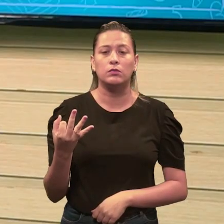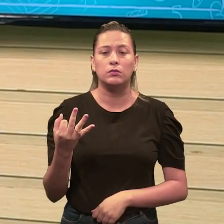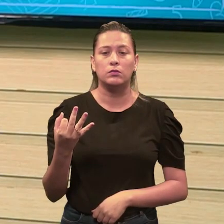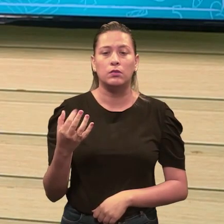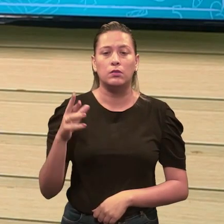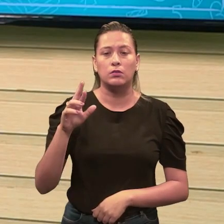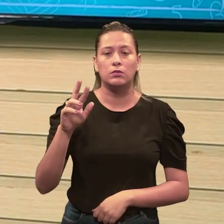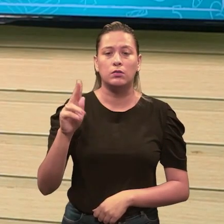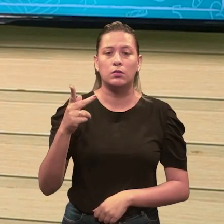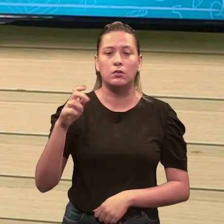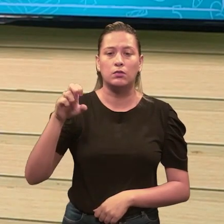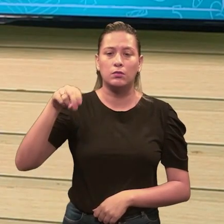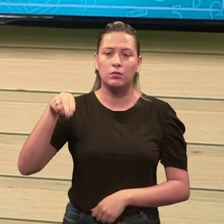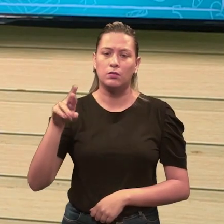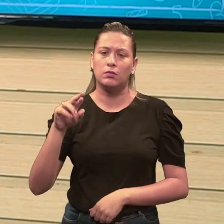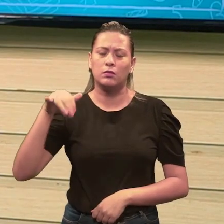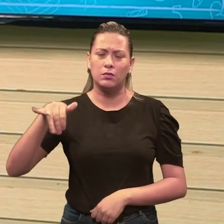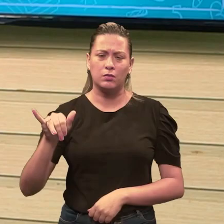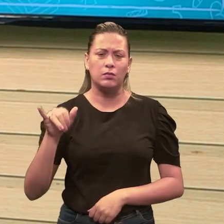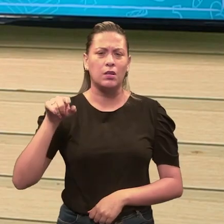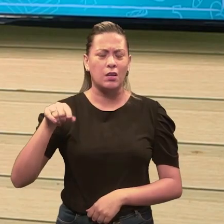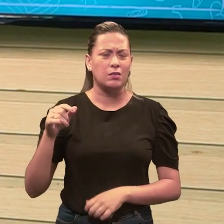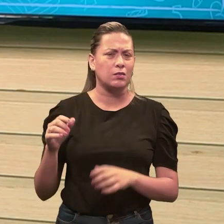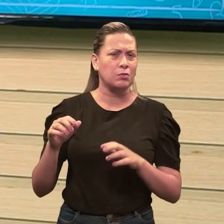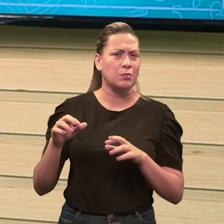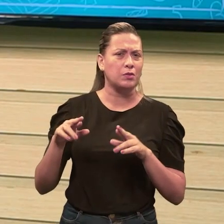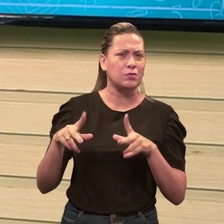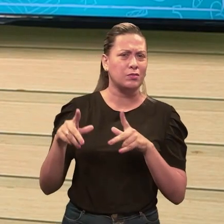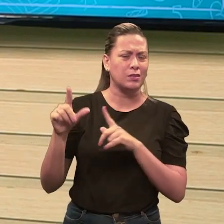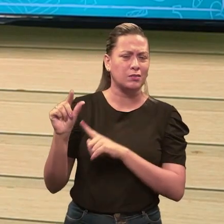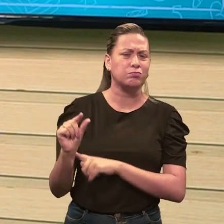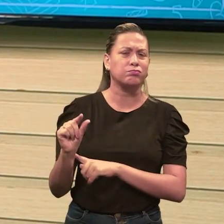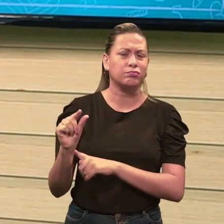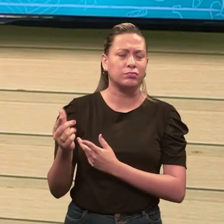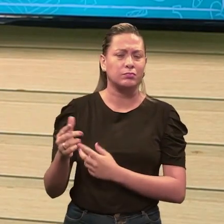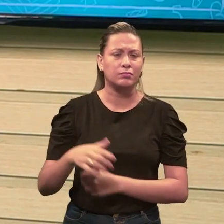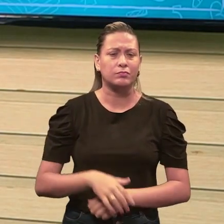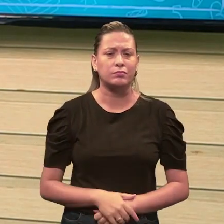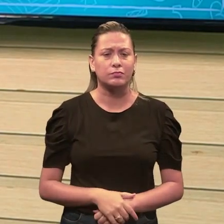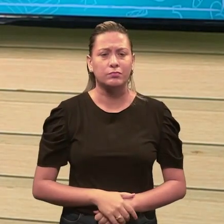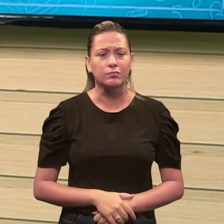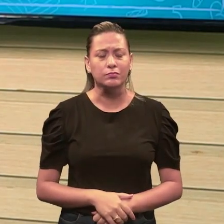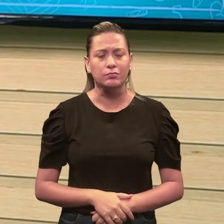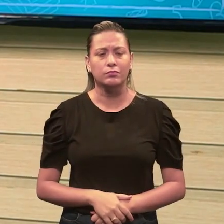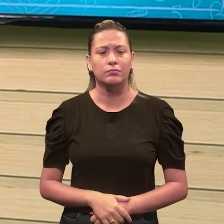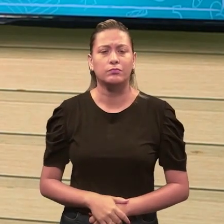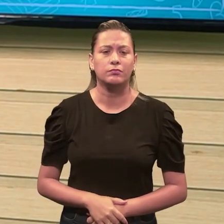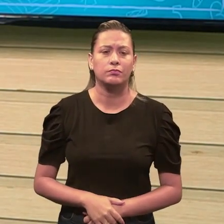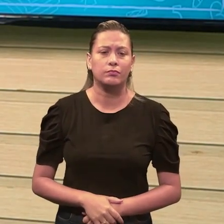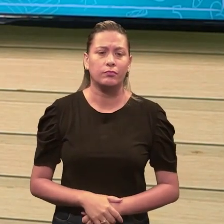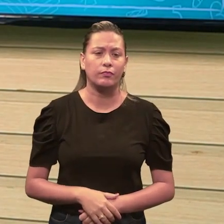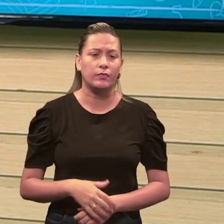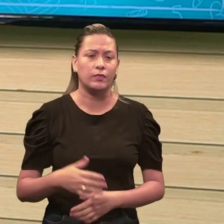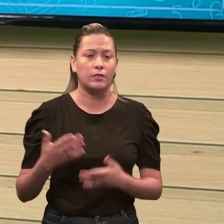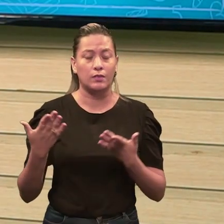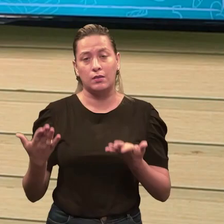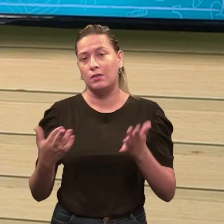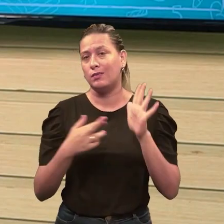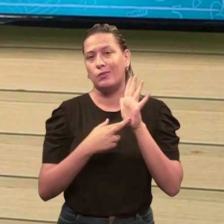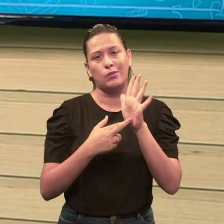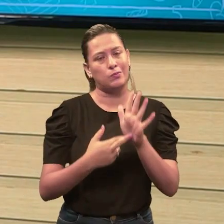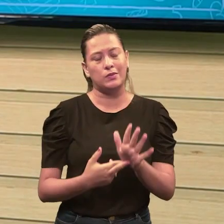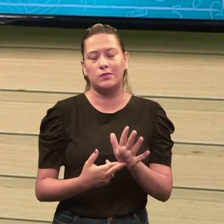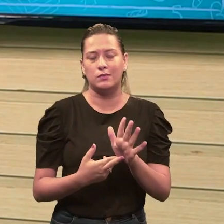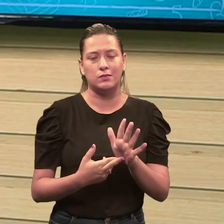tem um pouquinho de diferença, né? Aqui, quando você vê no esquema, aí aqui já não está mais representado